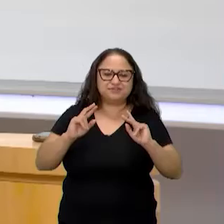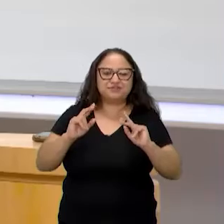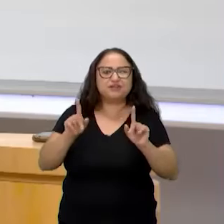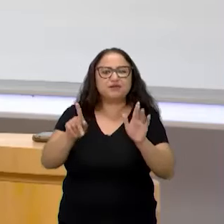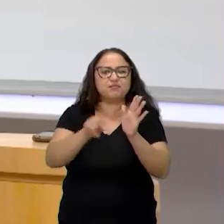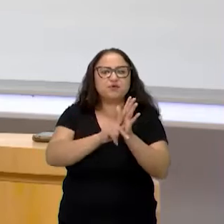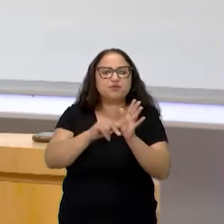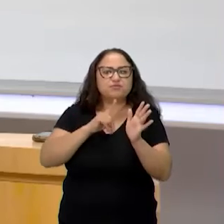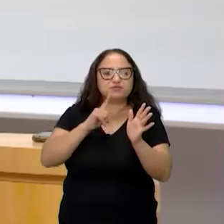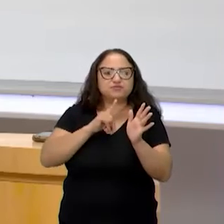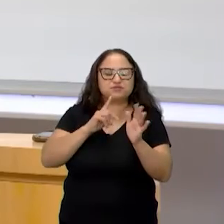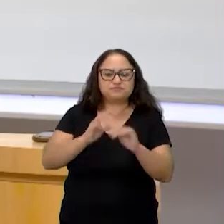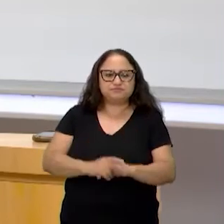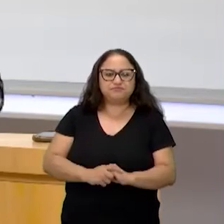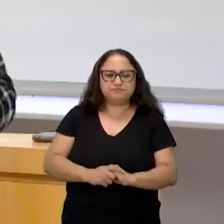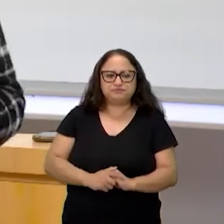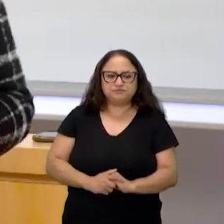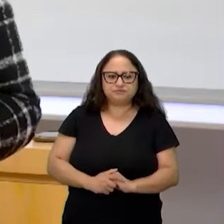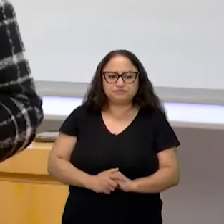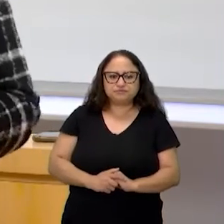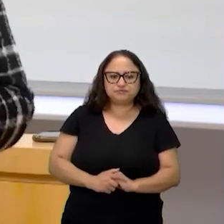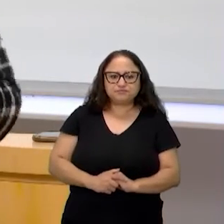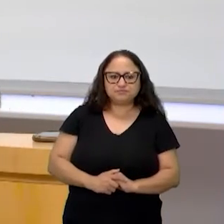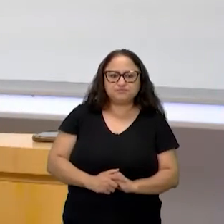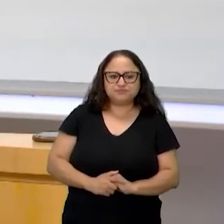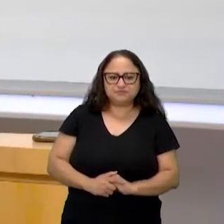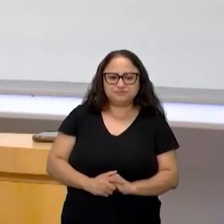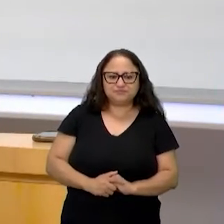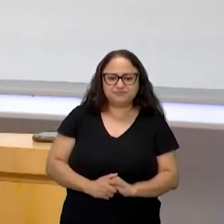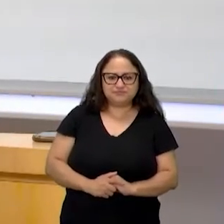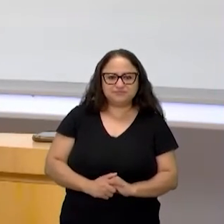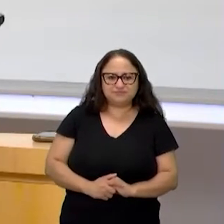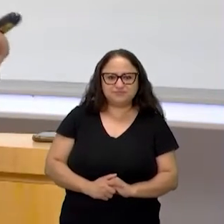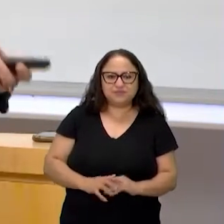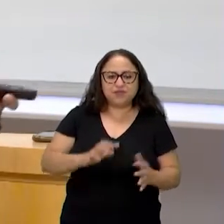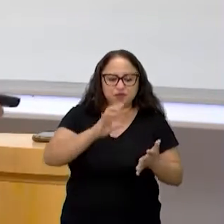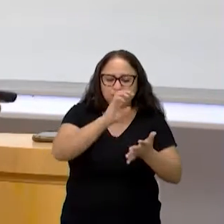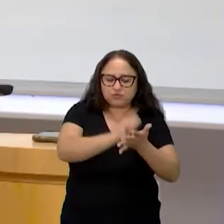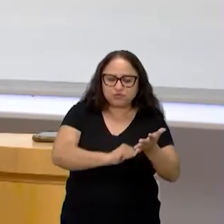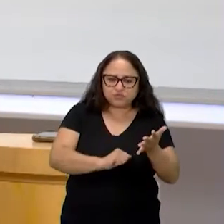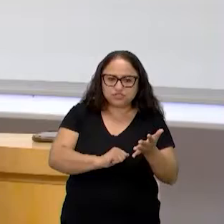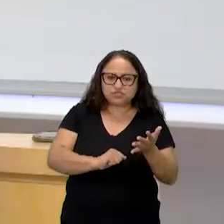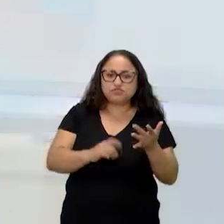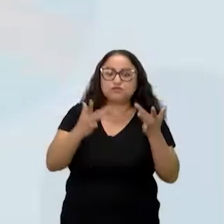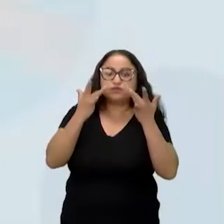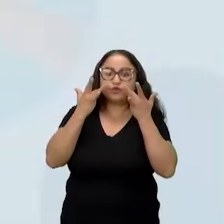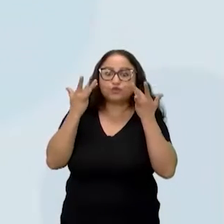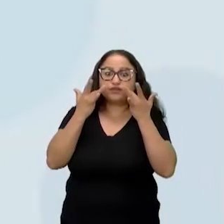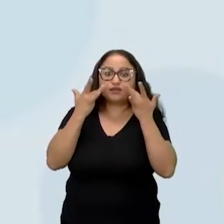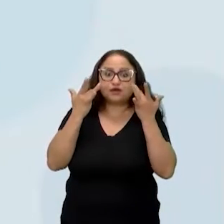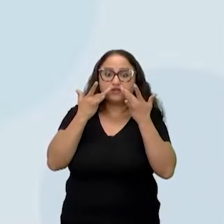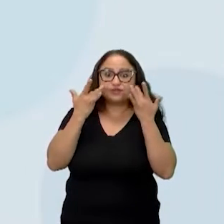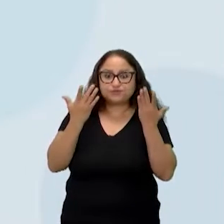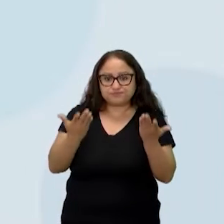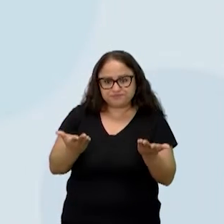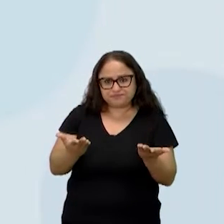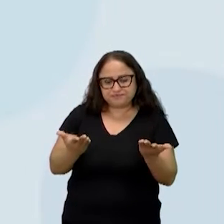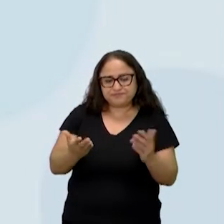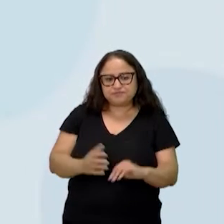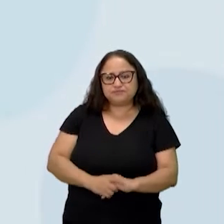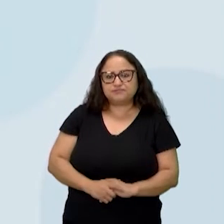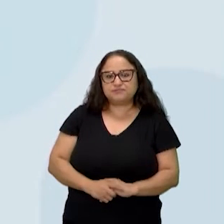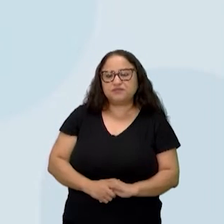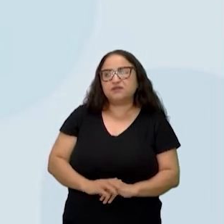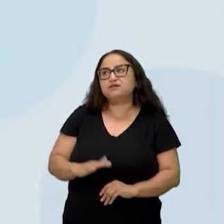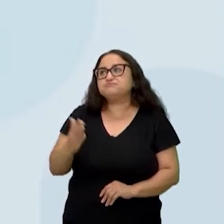tudo bem? Olha só. Então, gente, e o registro em artes cênicas, né? No teatro. O pessoal